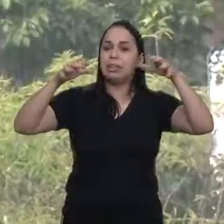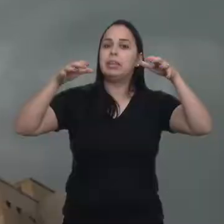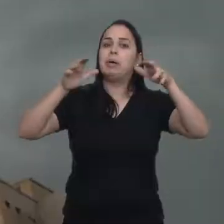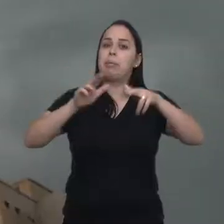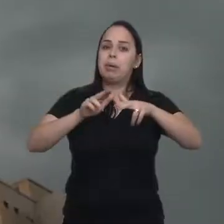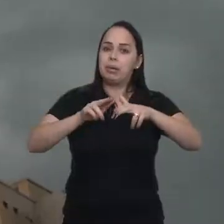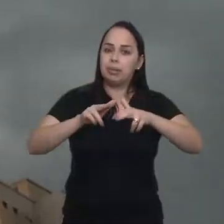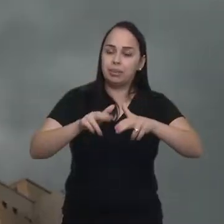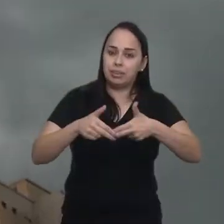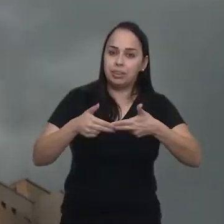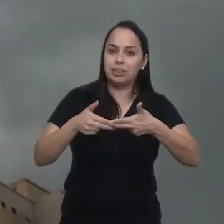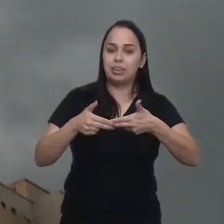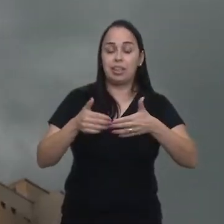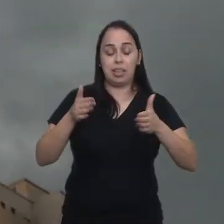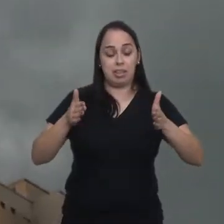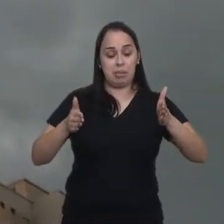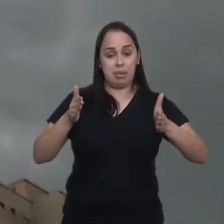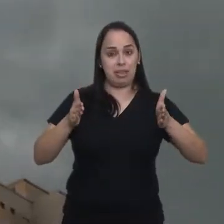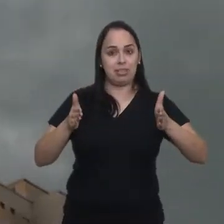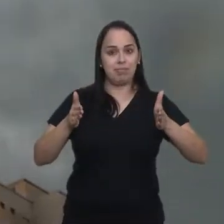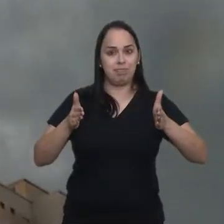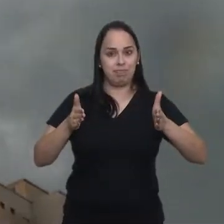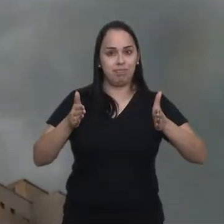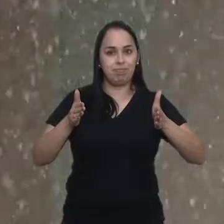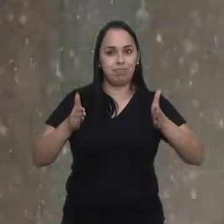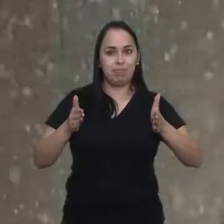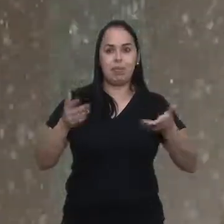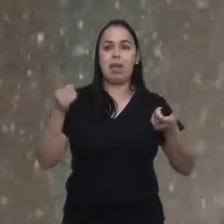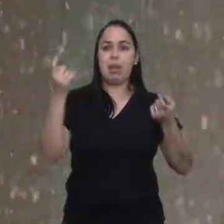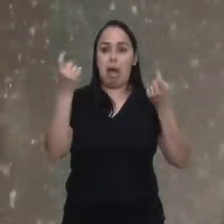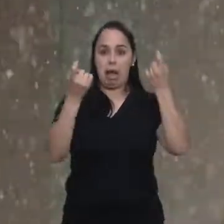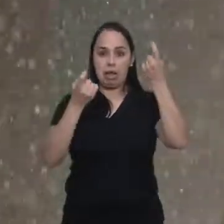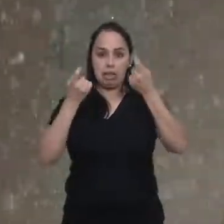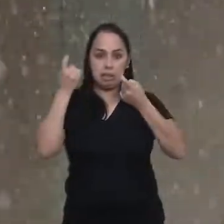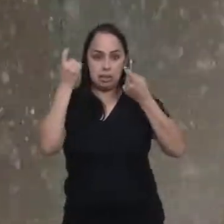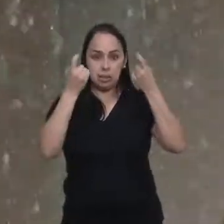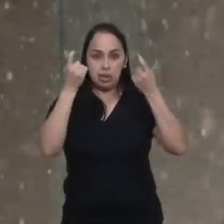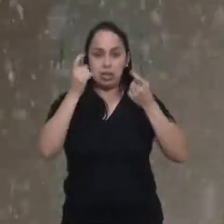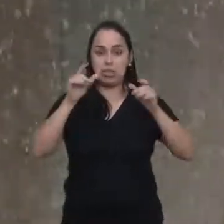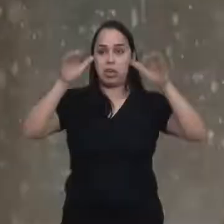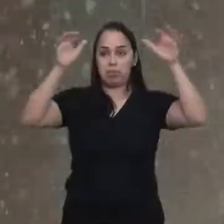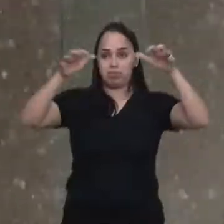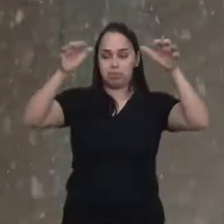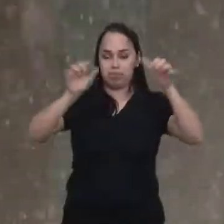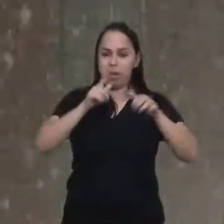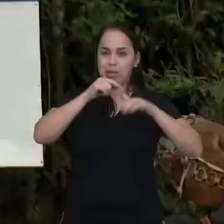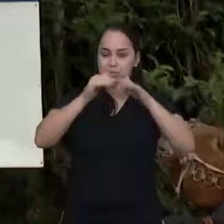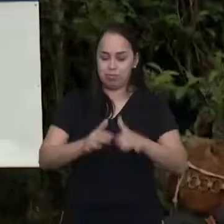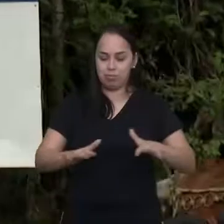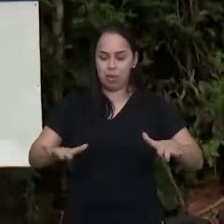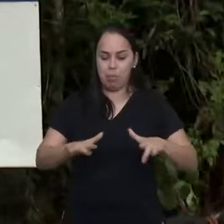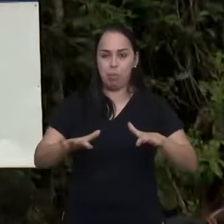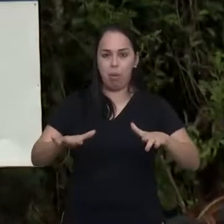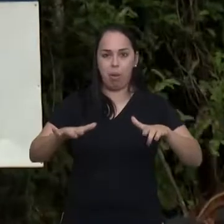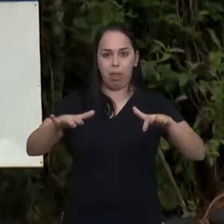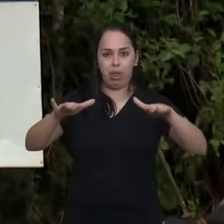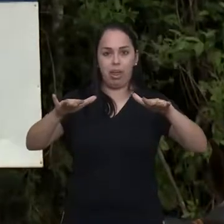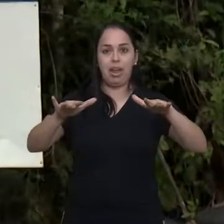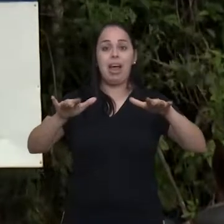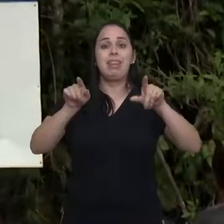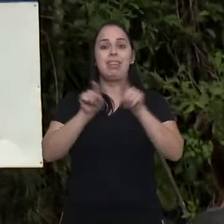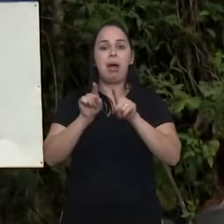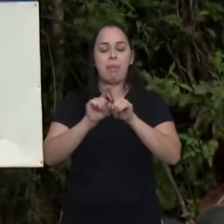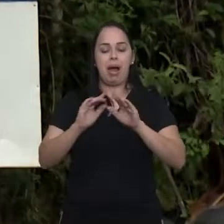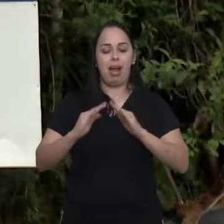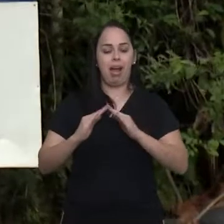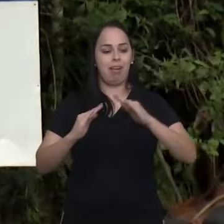intensas. Por conta dessa realidade, neste período, aumentam as preocupações de enchentes, alagamentos